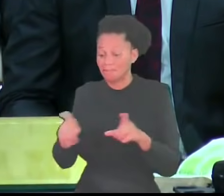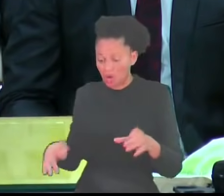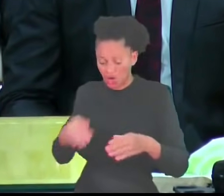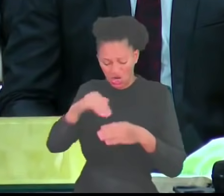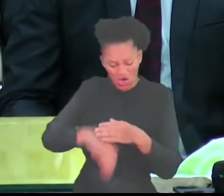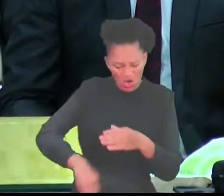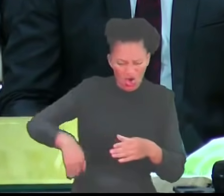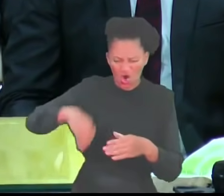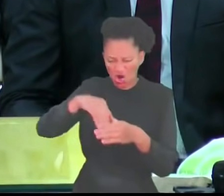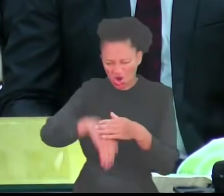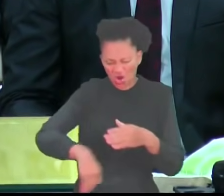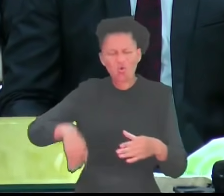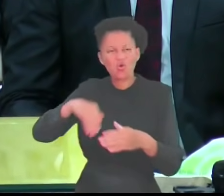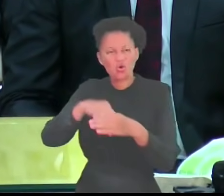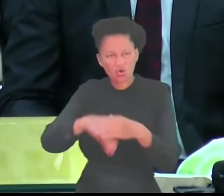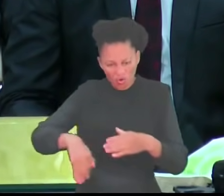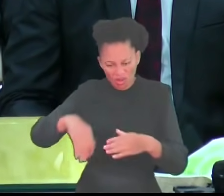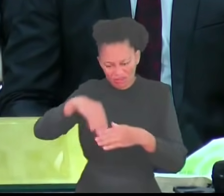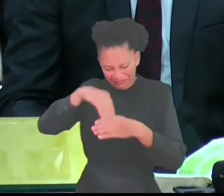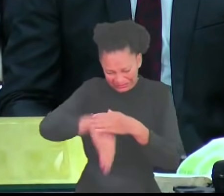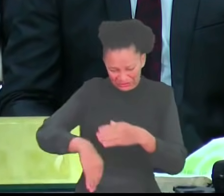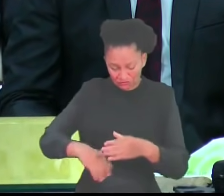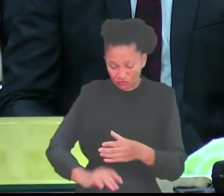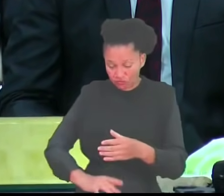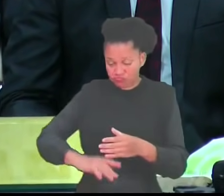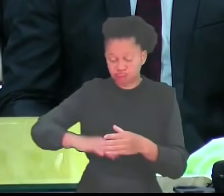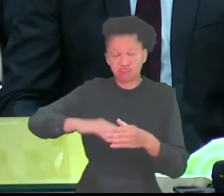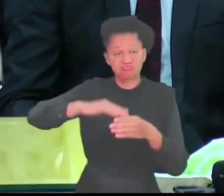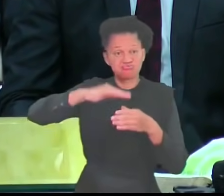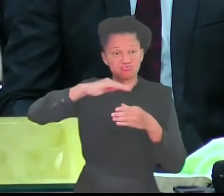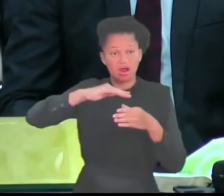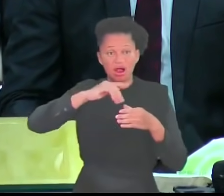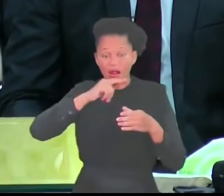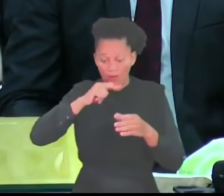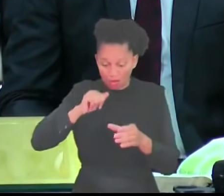façam covas, porque as covas vão ficar cheias